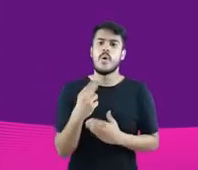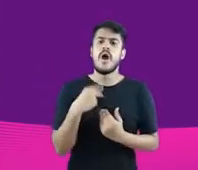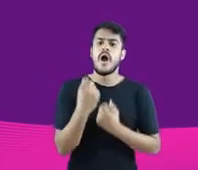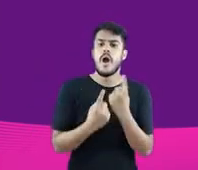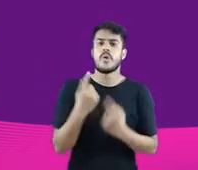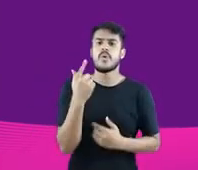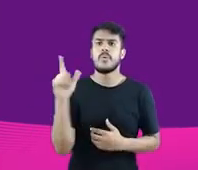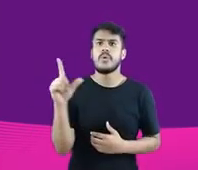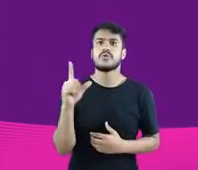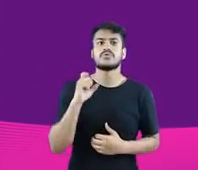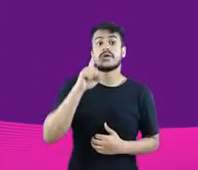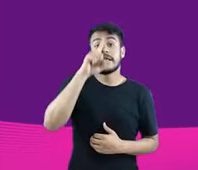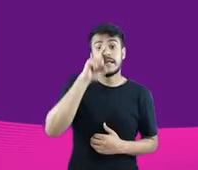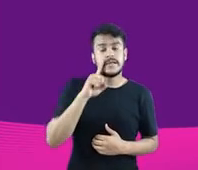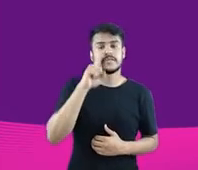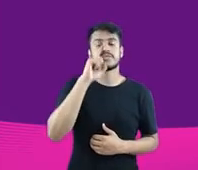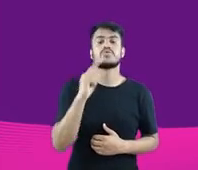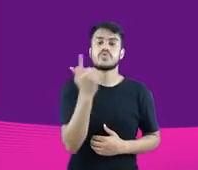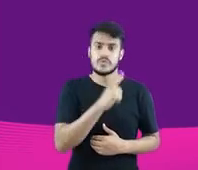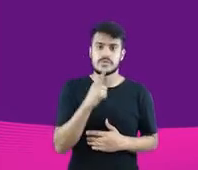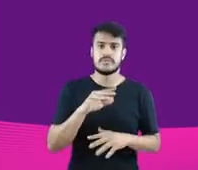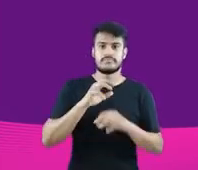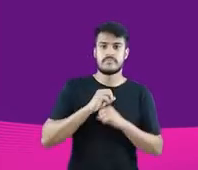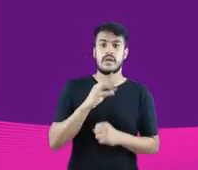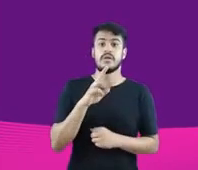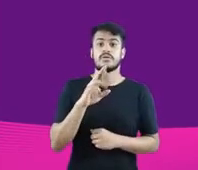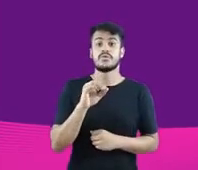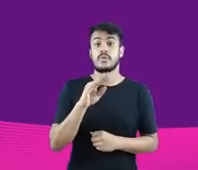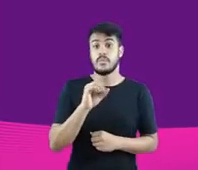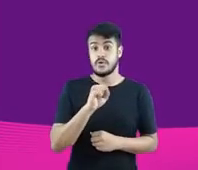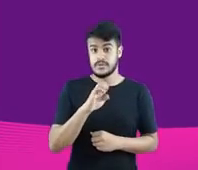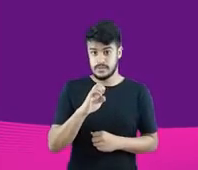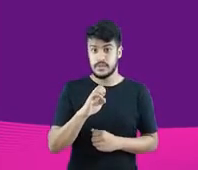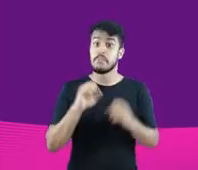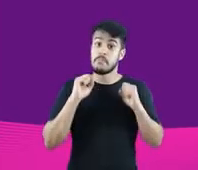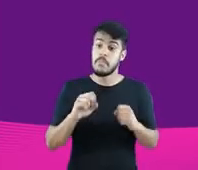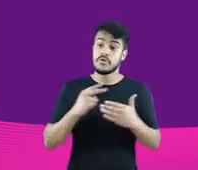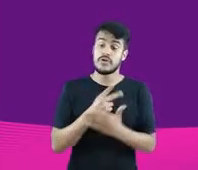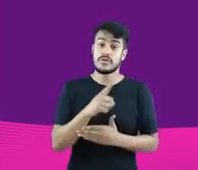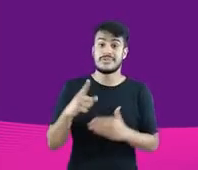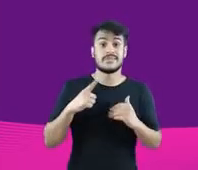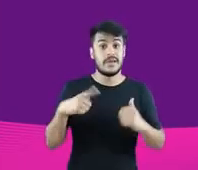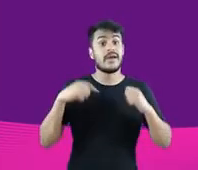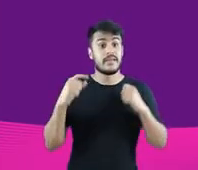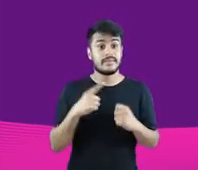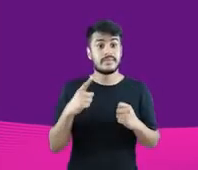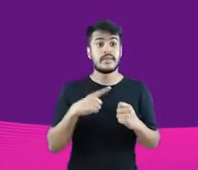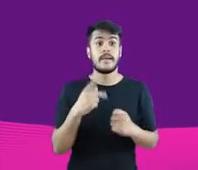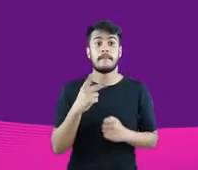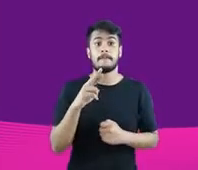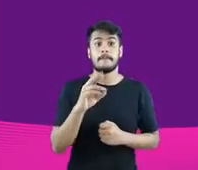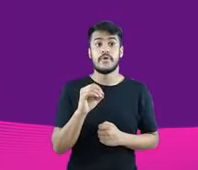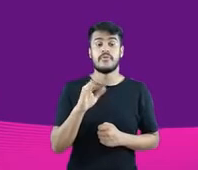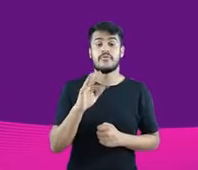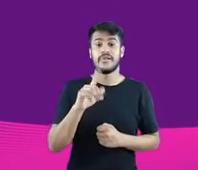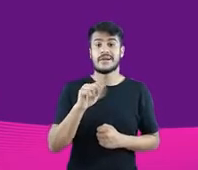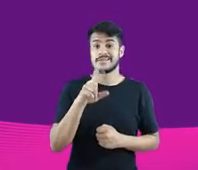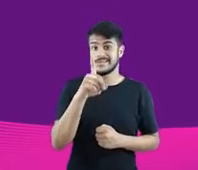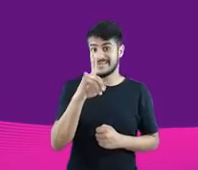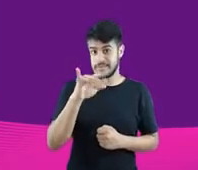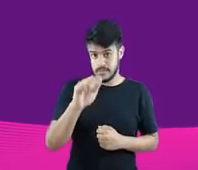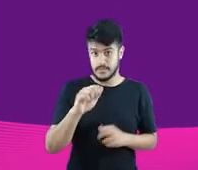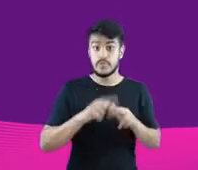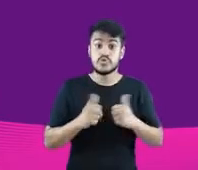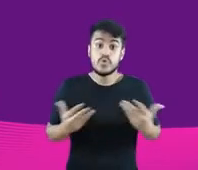risco de trombose, essa paciente talvez seja candidata a uma profilaxia. Então, você tem, hoje em dia, alguns scores